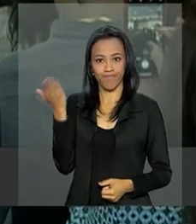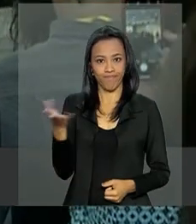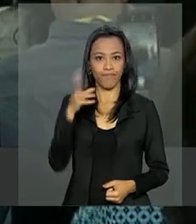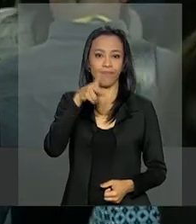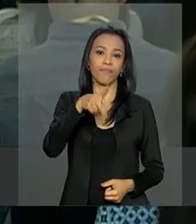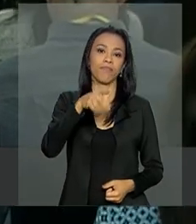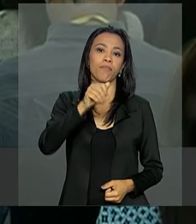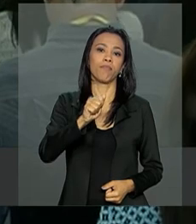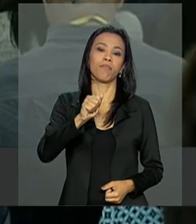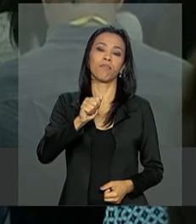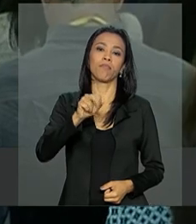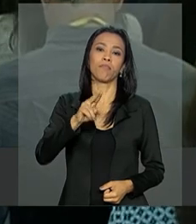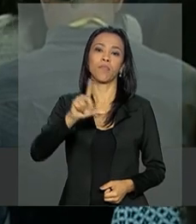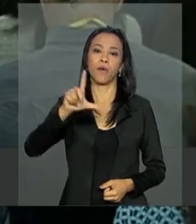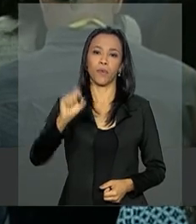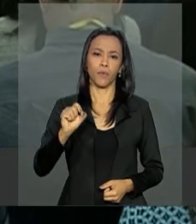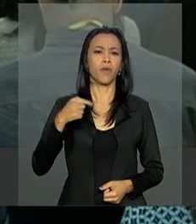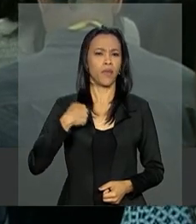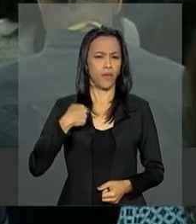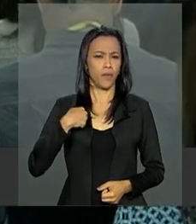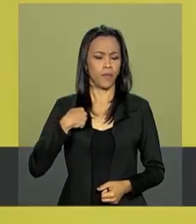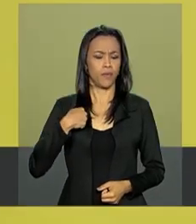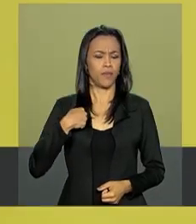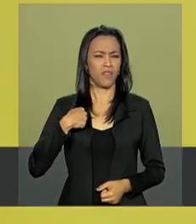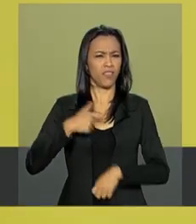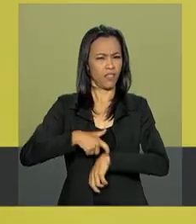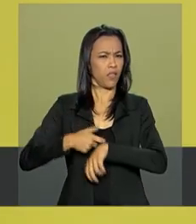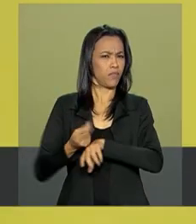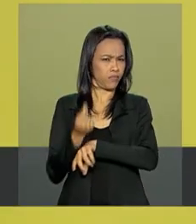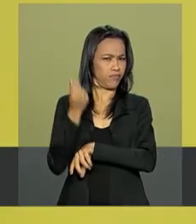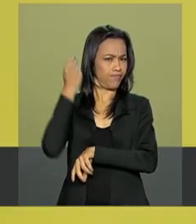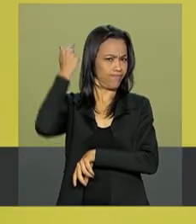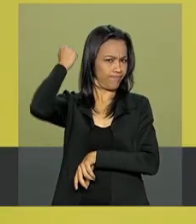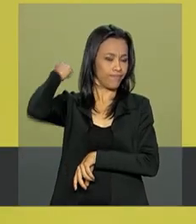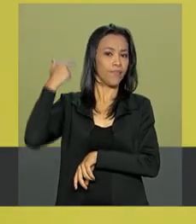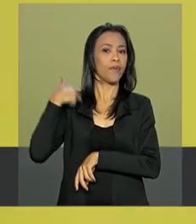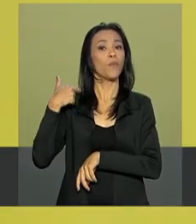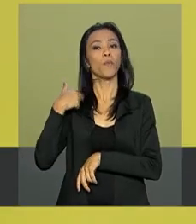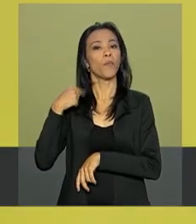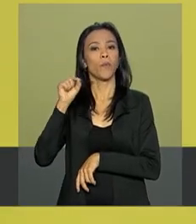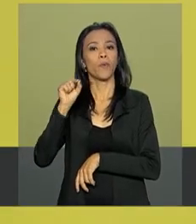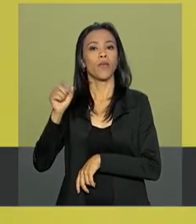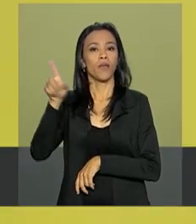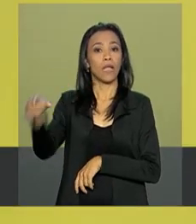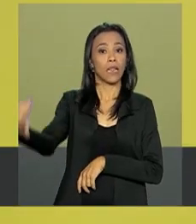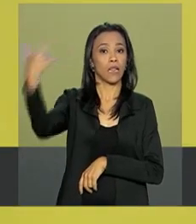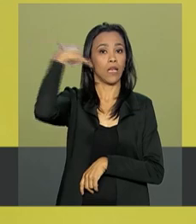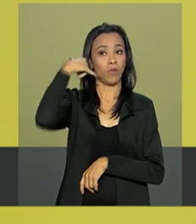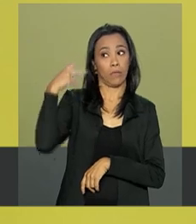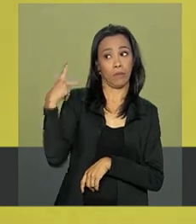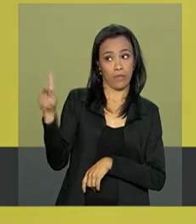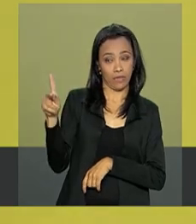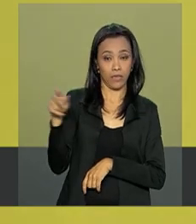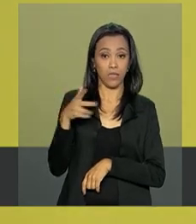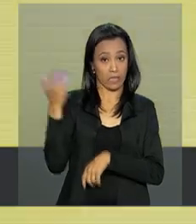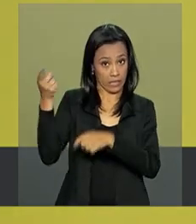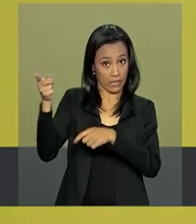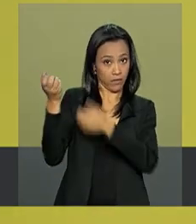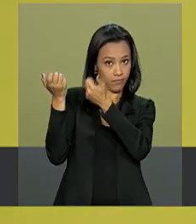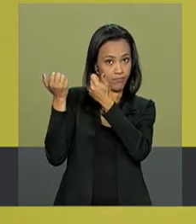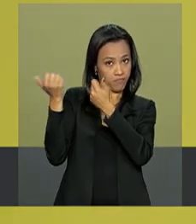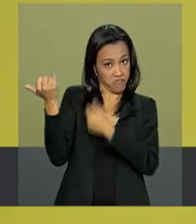Eu, há tempos atrás, recebi um telefonema do Caffarelli me dizendo: olha,